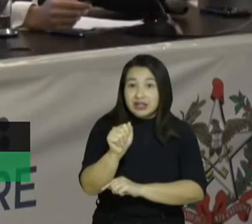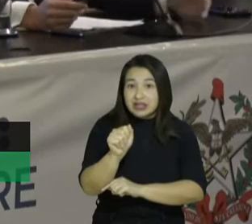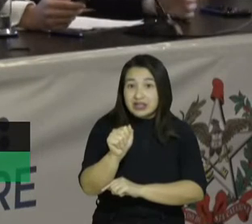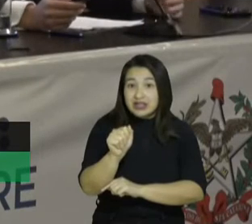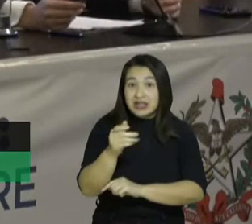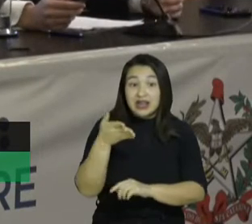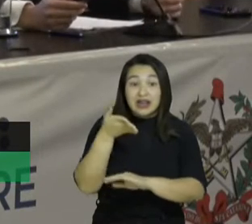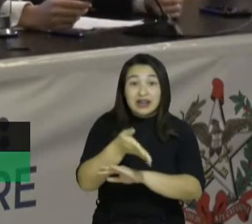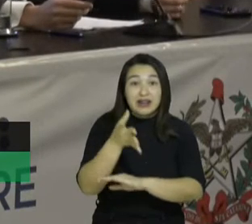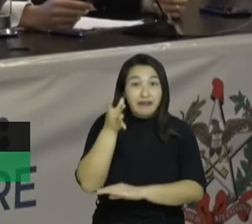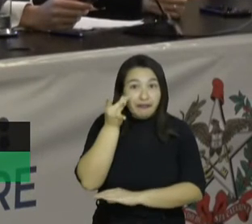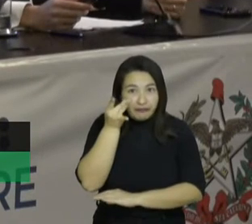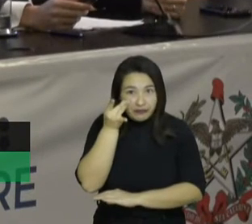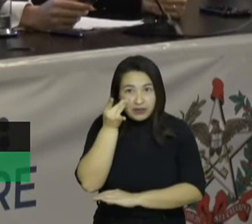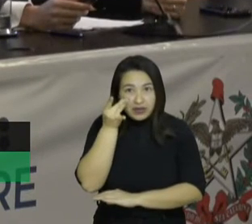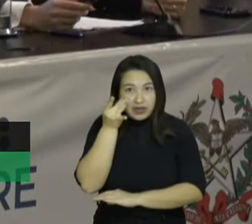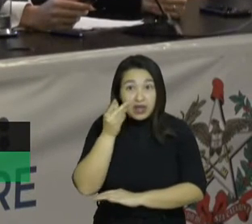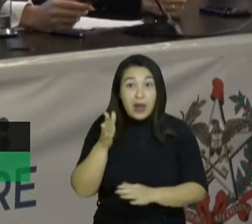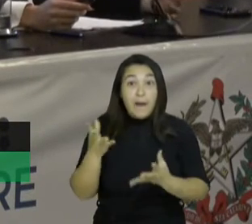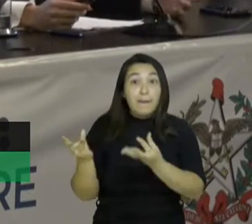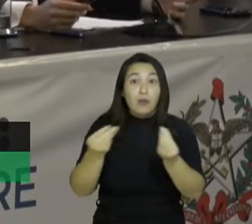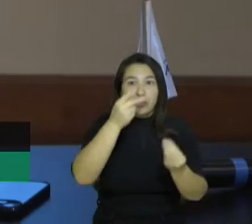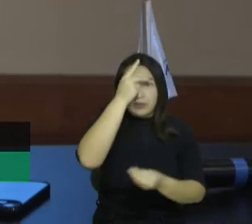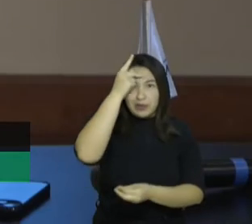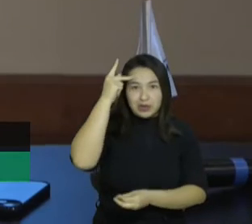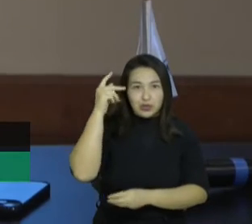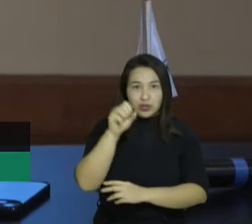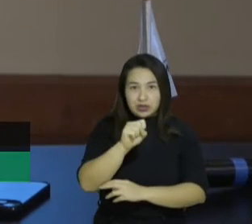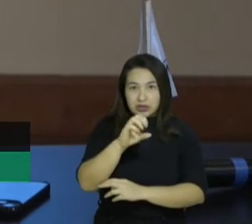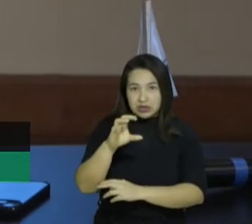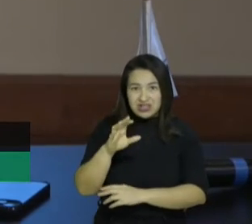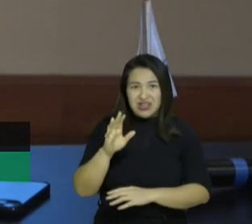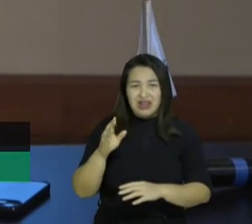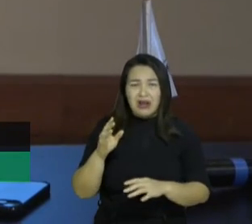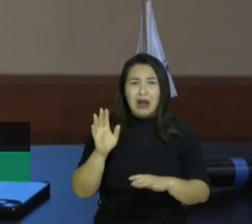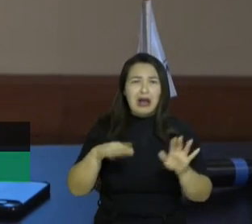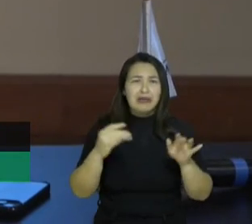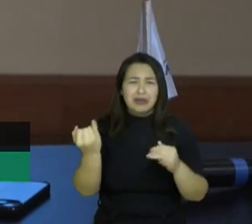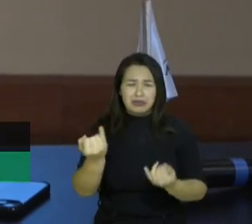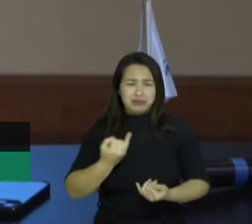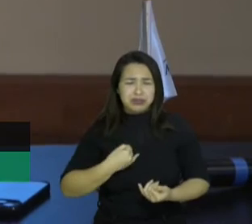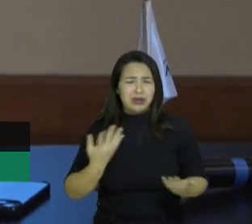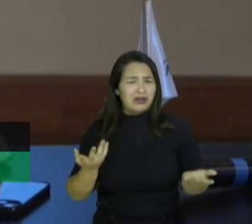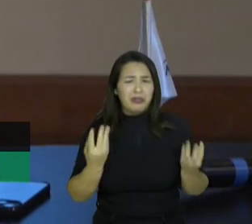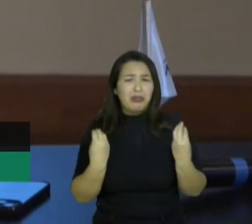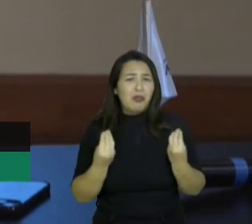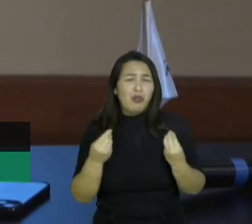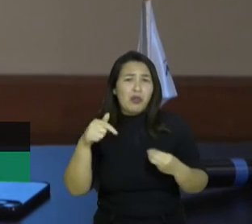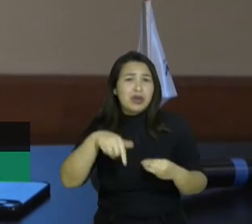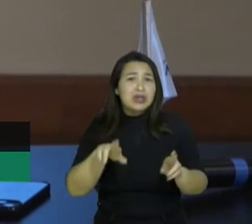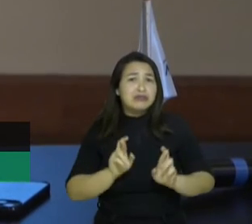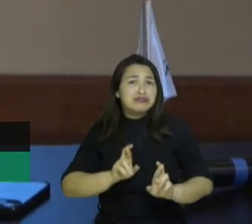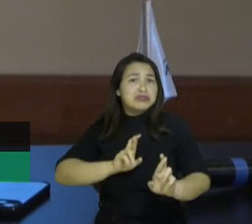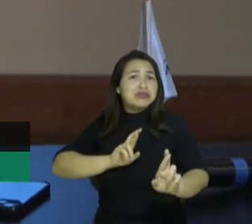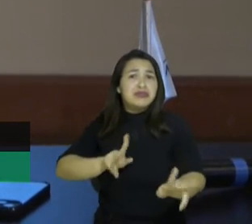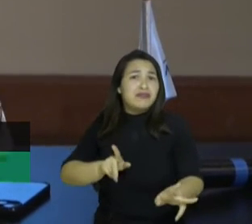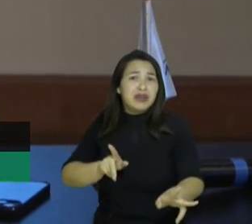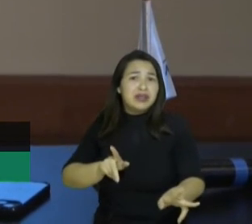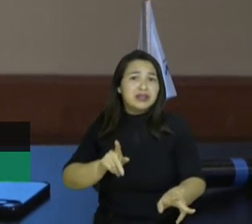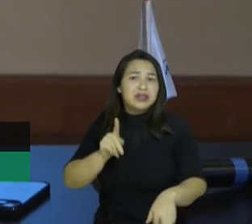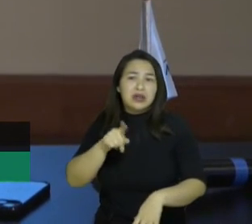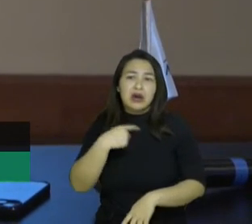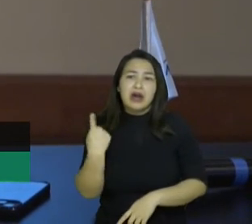a no primeiro momento muita gente de Santa Catarina quando eu falo disso Fala Poxa mas o nosso diferencial aqui são né São são é